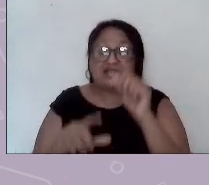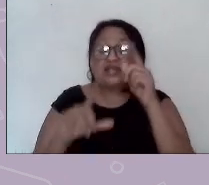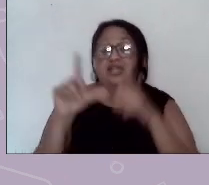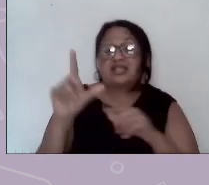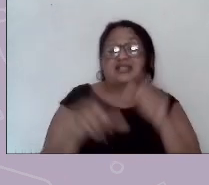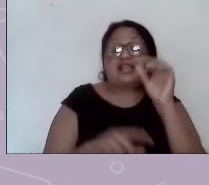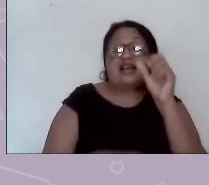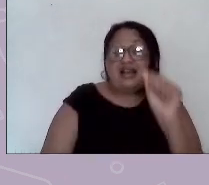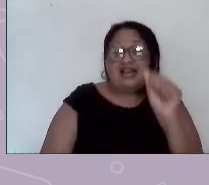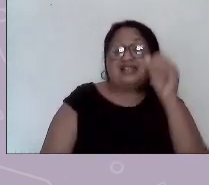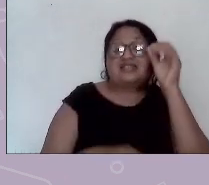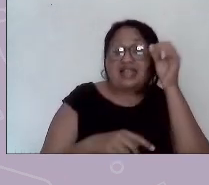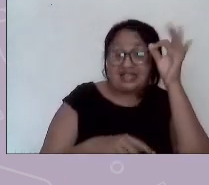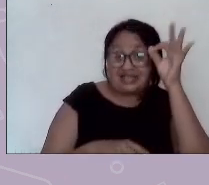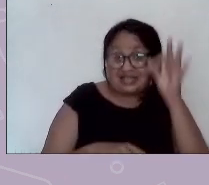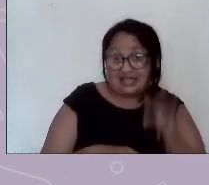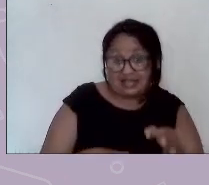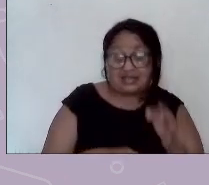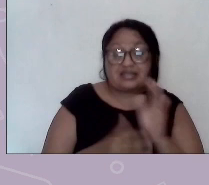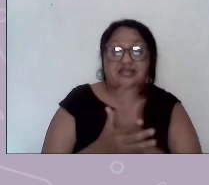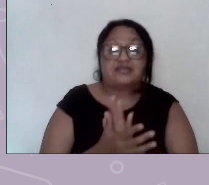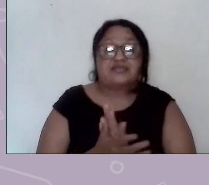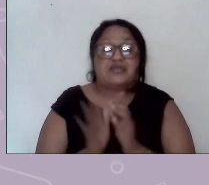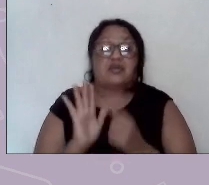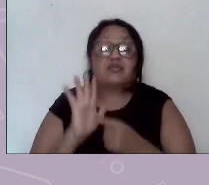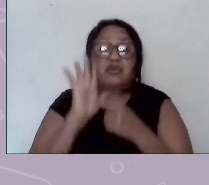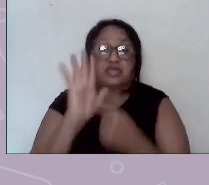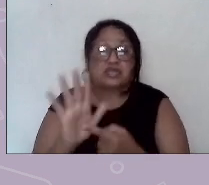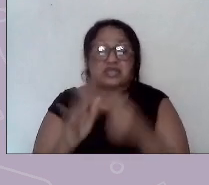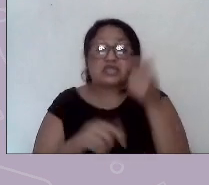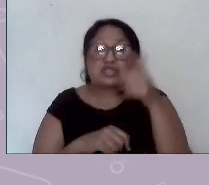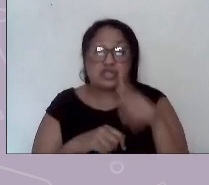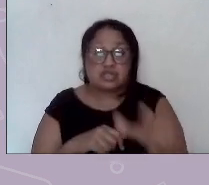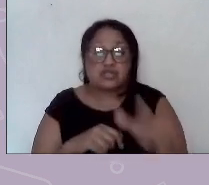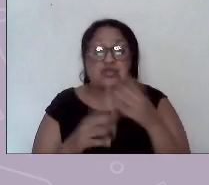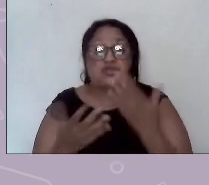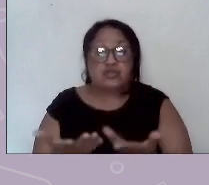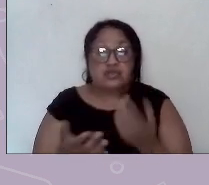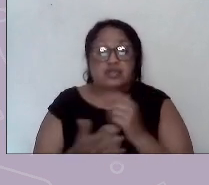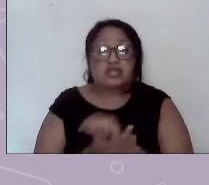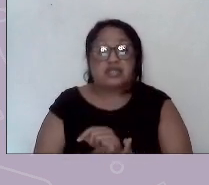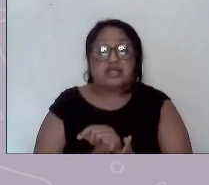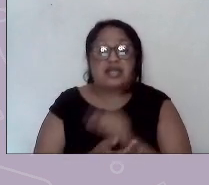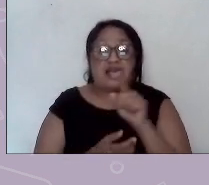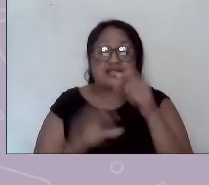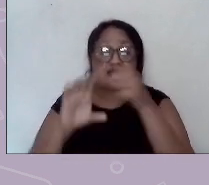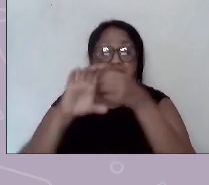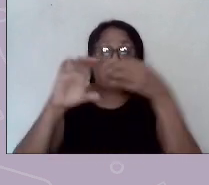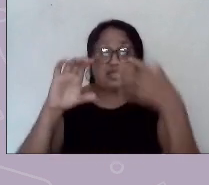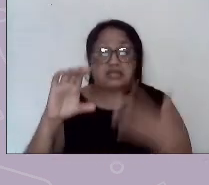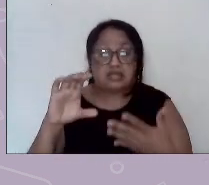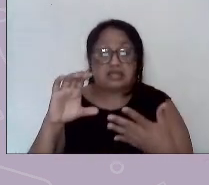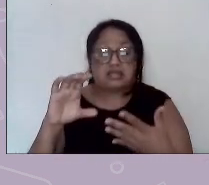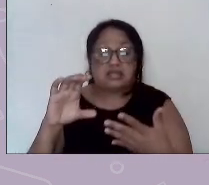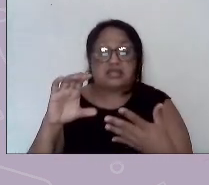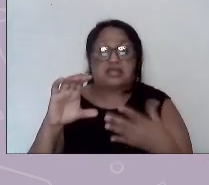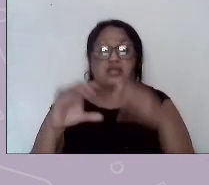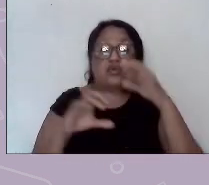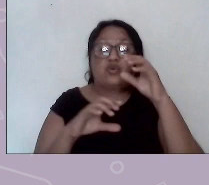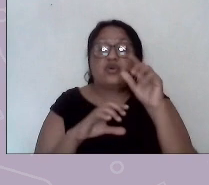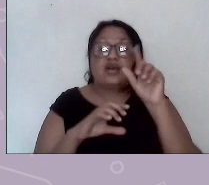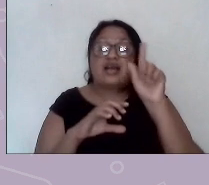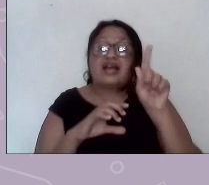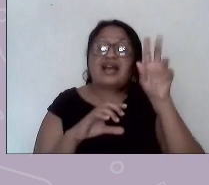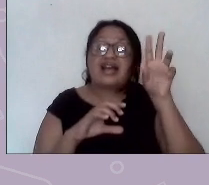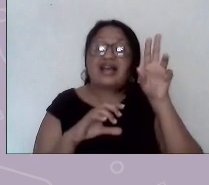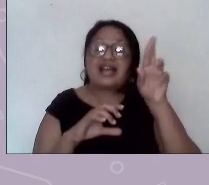certo então mostrando né novamente aqui essa característica do grafite então